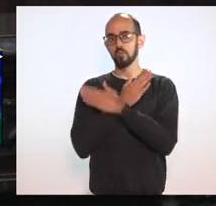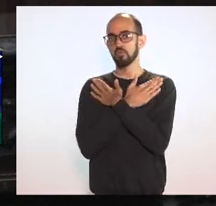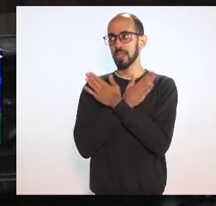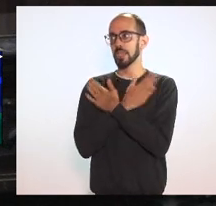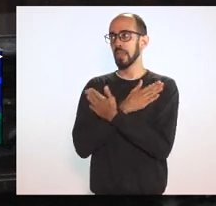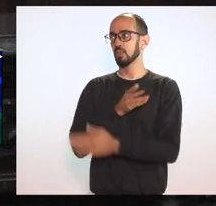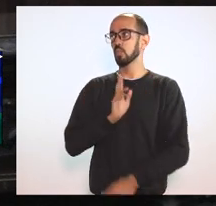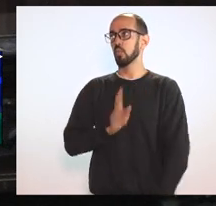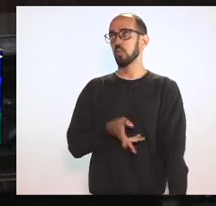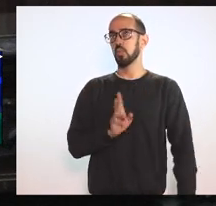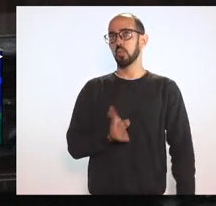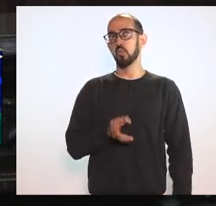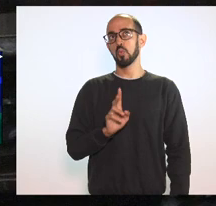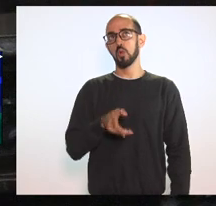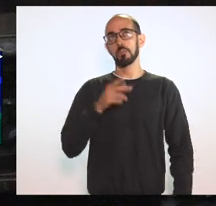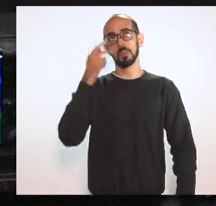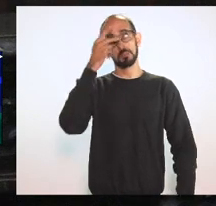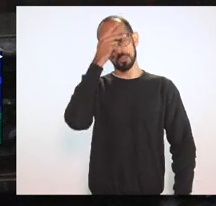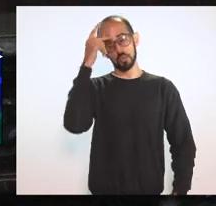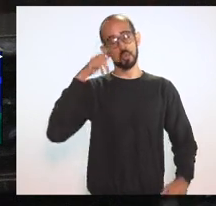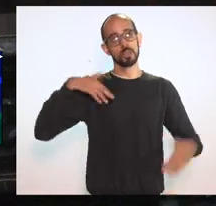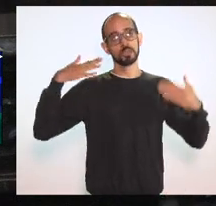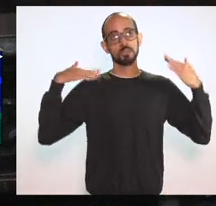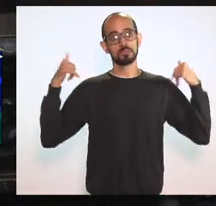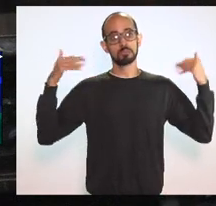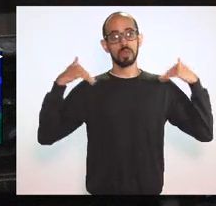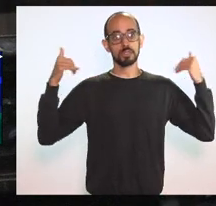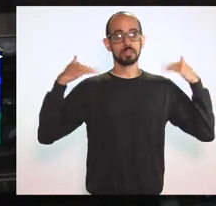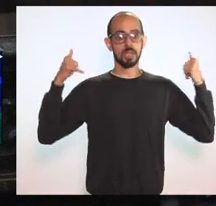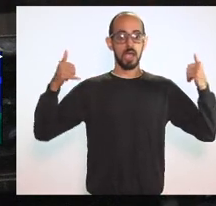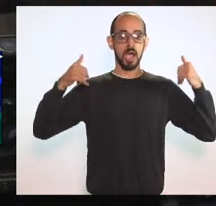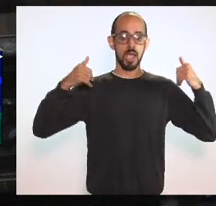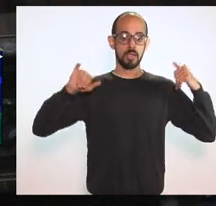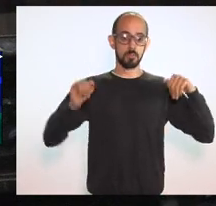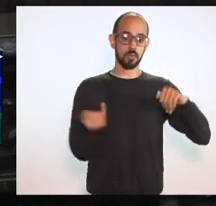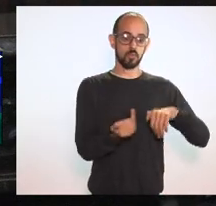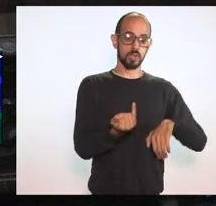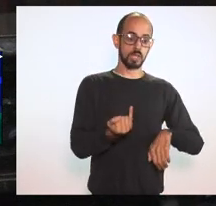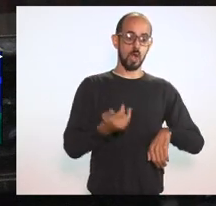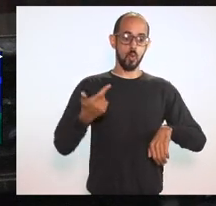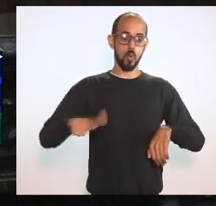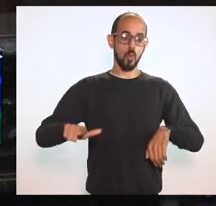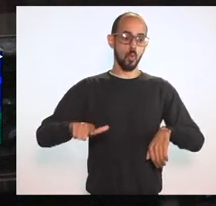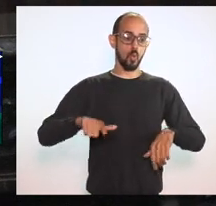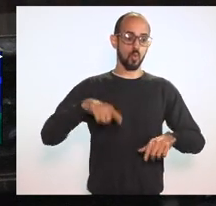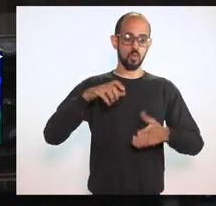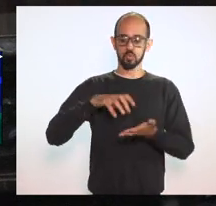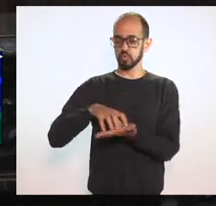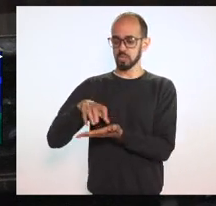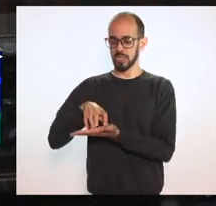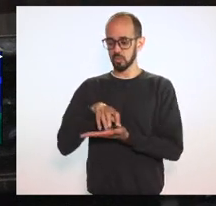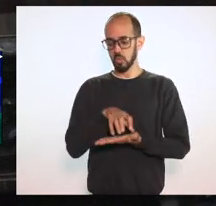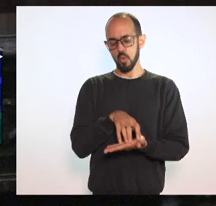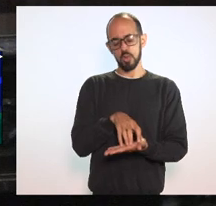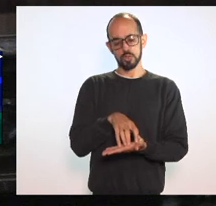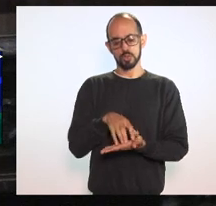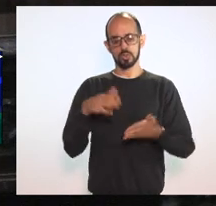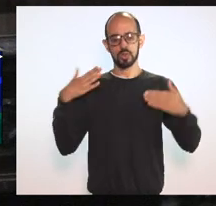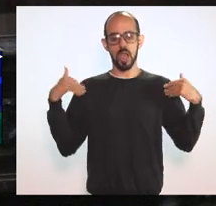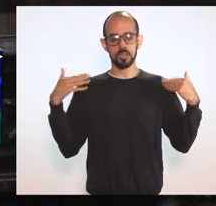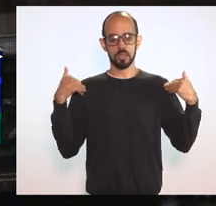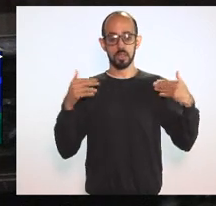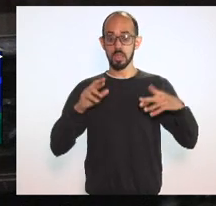para que as pessoas Saíram de casa para aproveitar outras áreas de lazer é uma parada emergencial